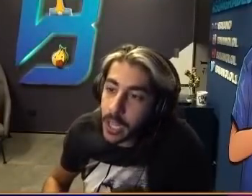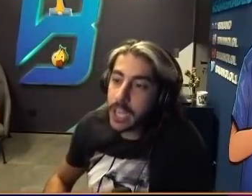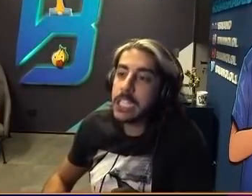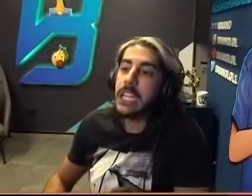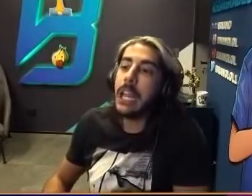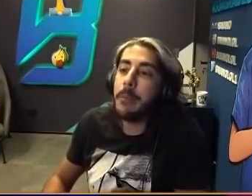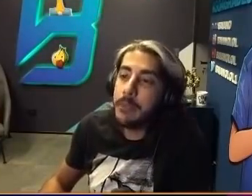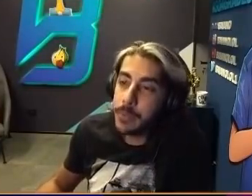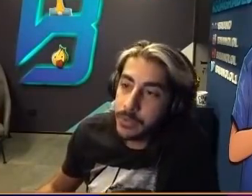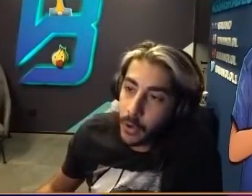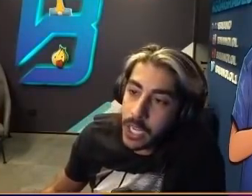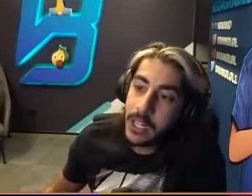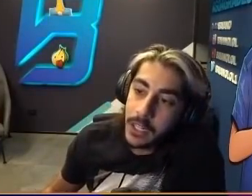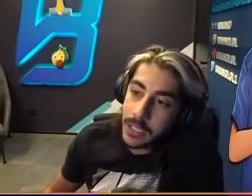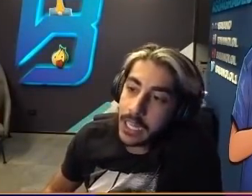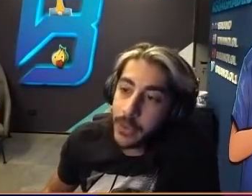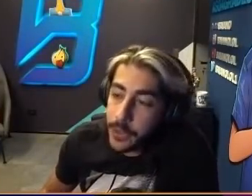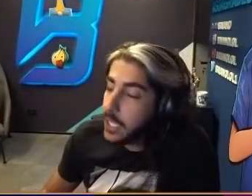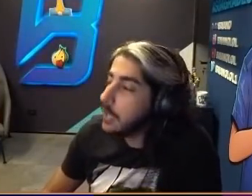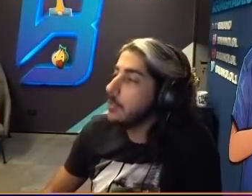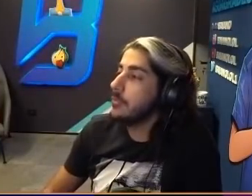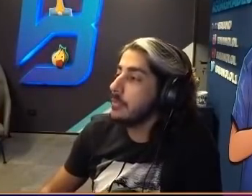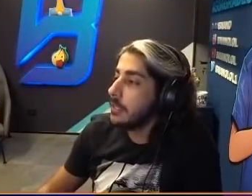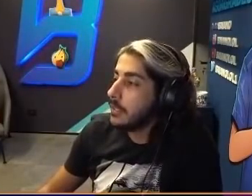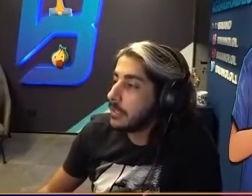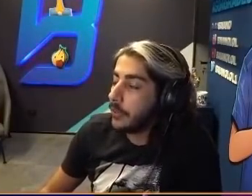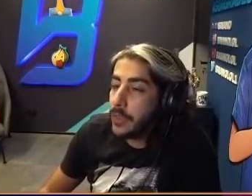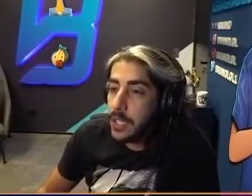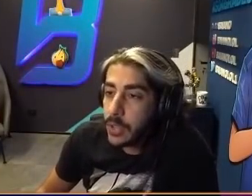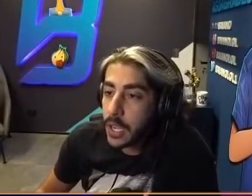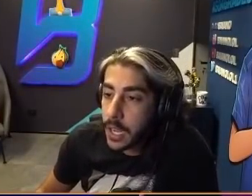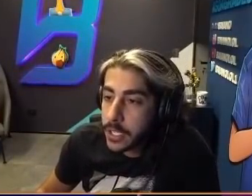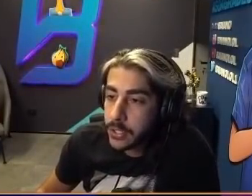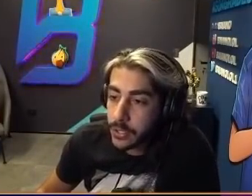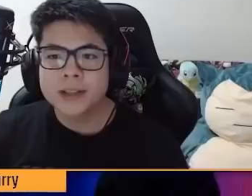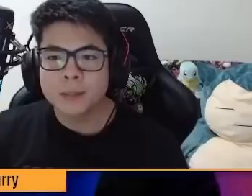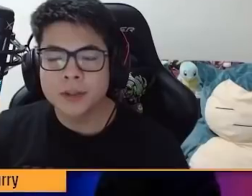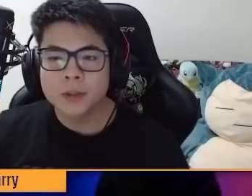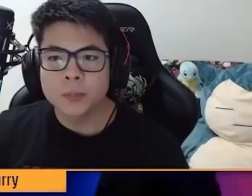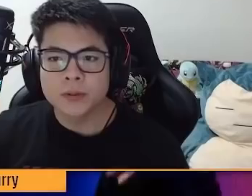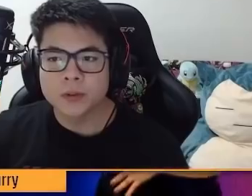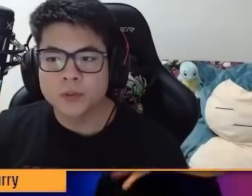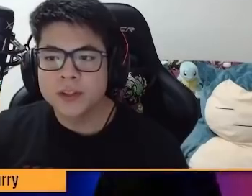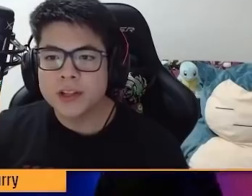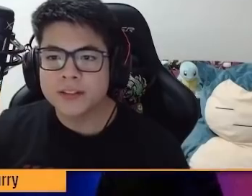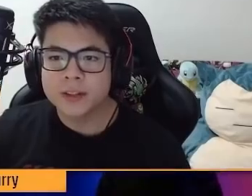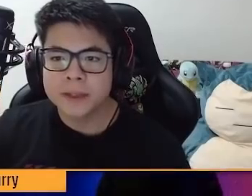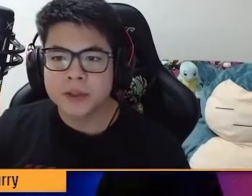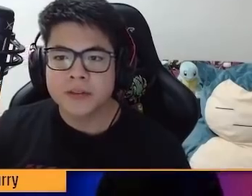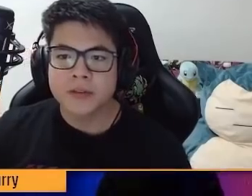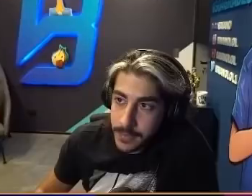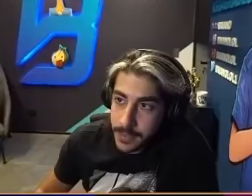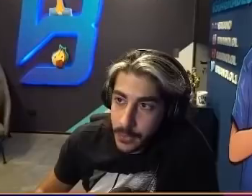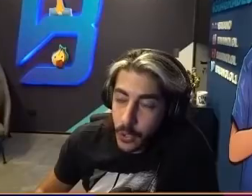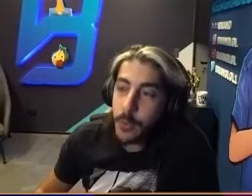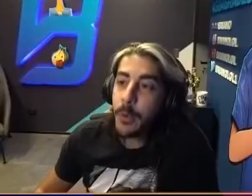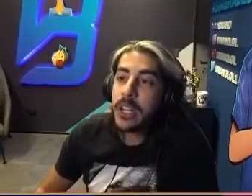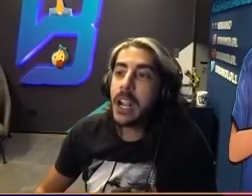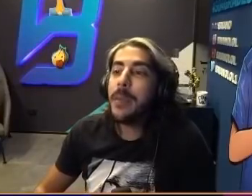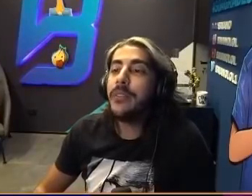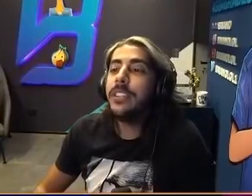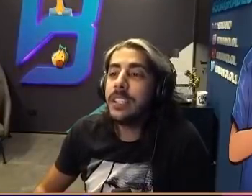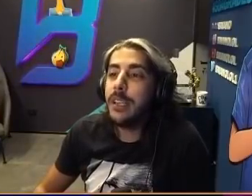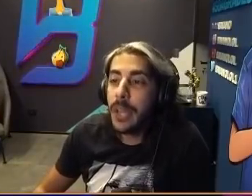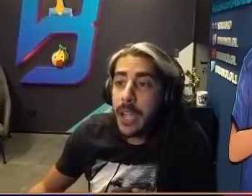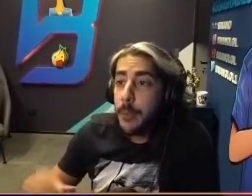9 pro Takeshi, ele tá bem, pô. Olha, tá até fininho. Tá fininho o Takeshi. Tá bonito, pô. Tô falando, ele tá ficando mais jovem. Só não pode a